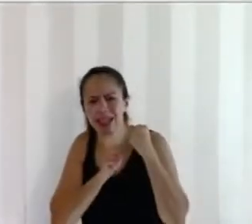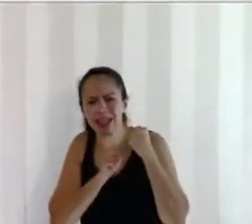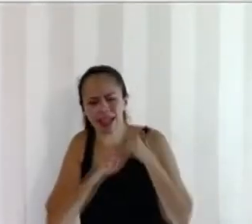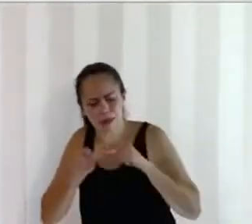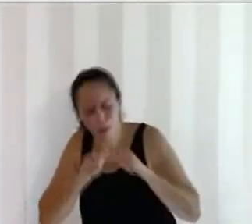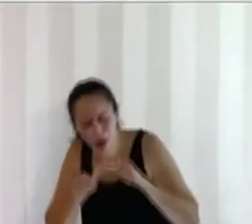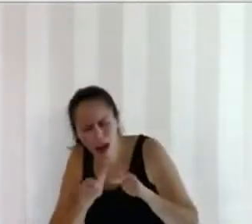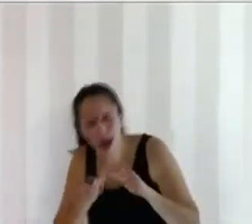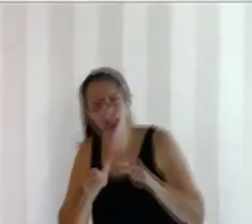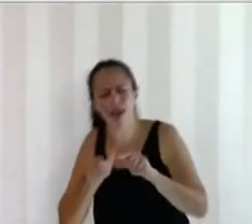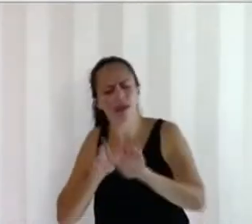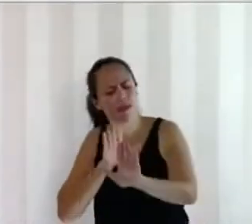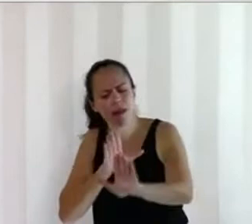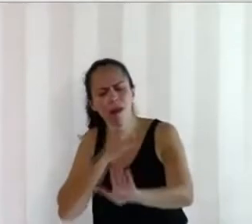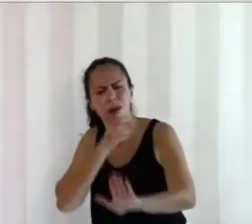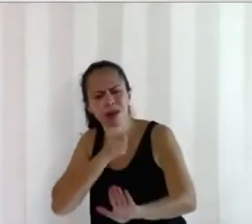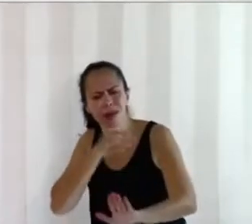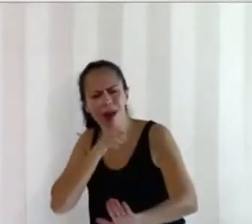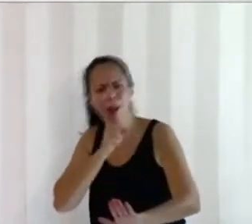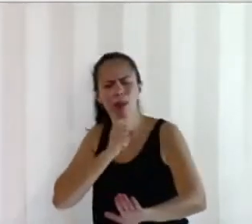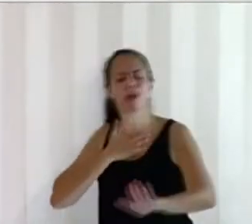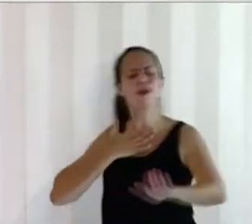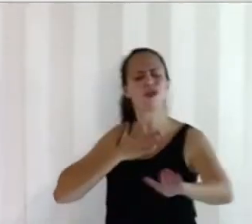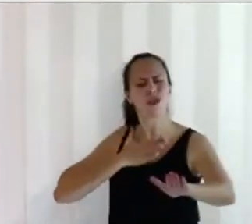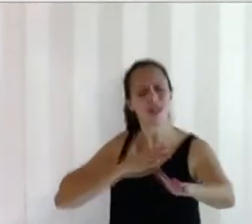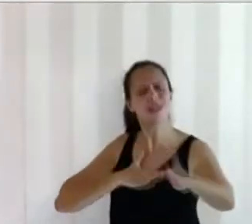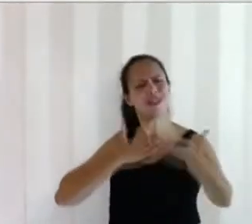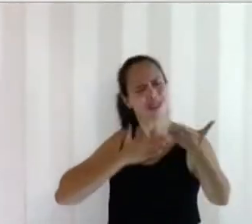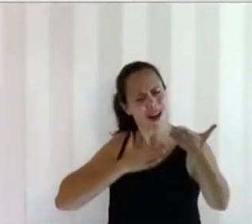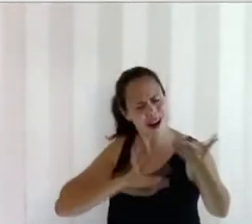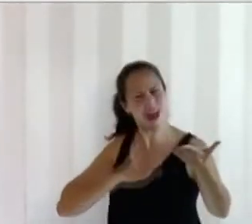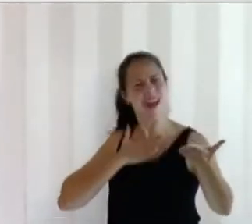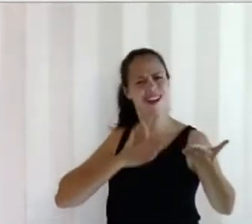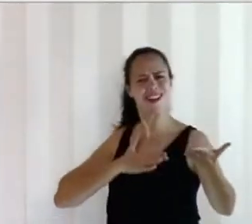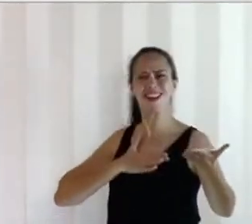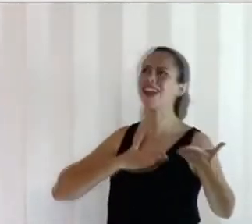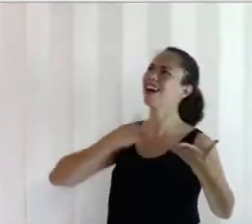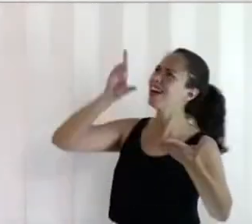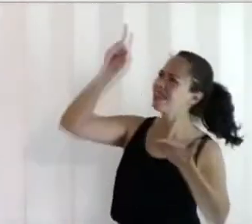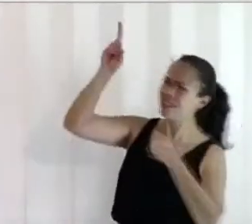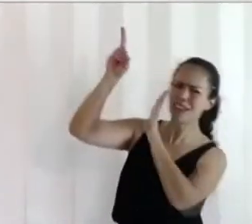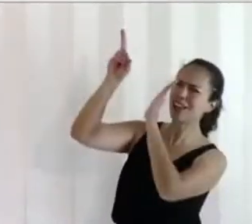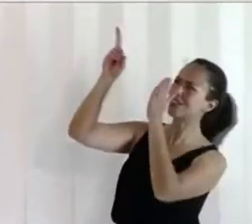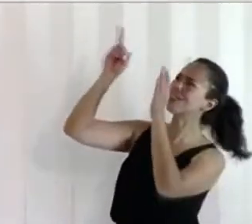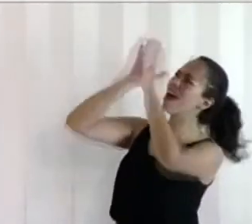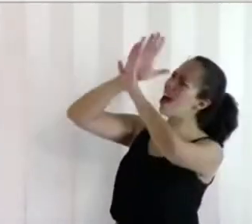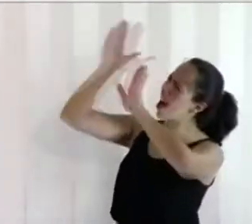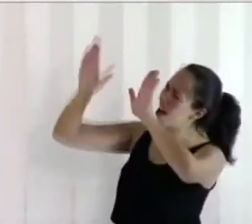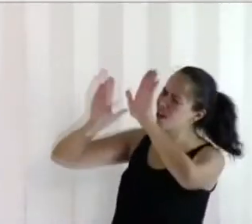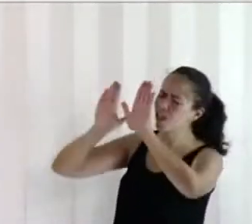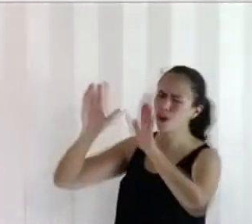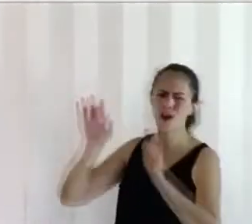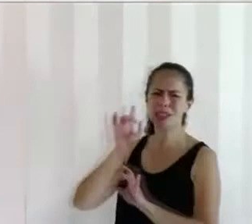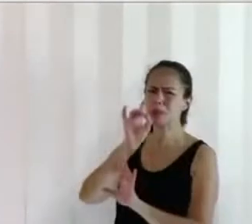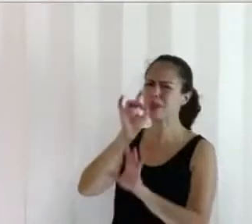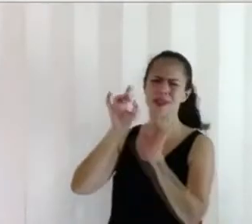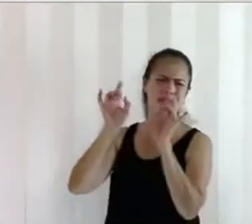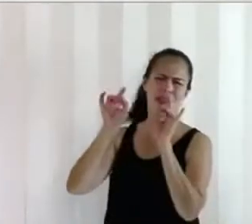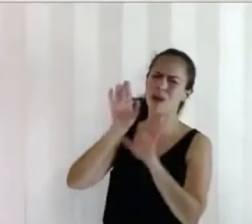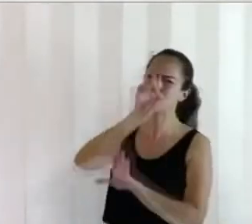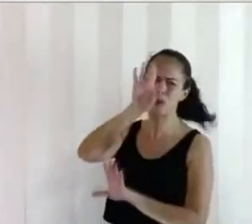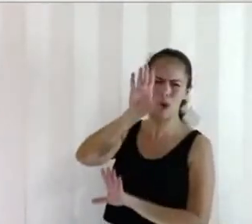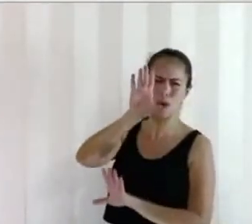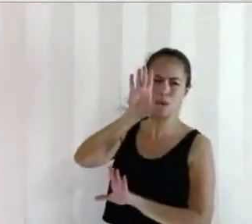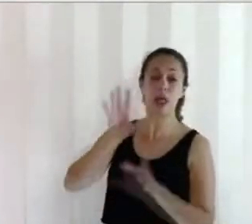esse era um dia para santificar, esse era um dia para o Senhor. Então isso era o conjunto de mandamentos.